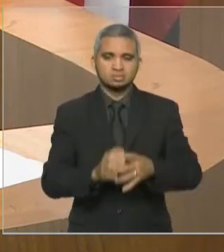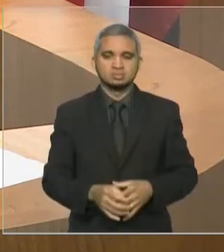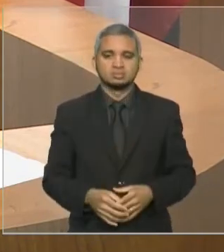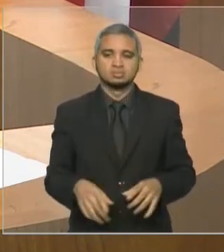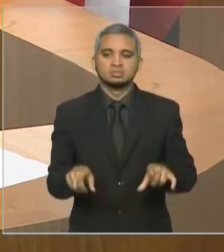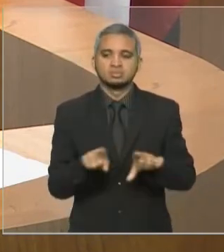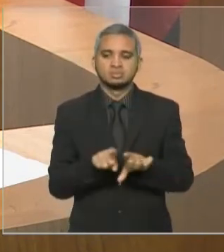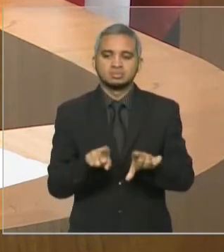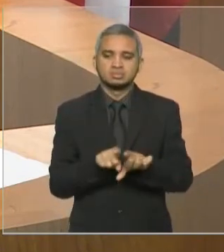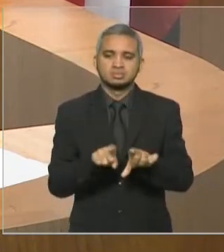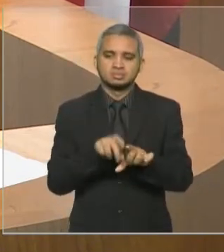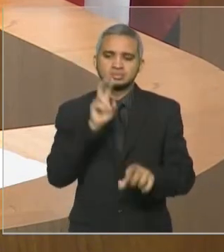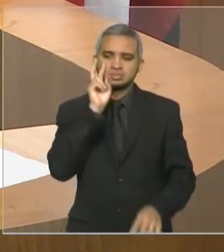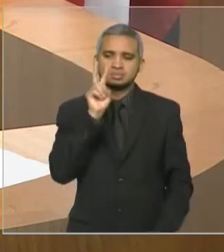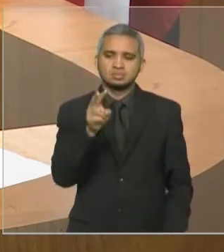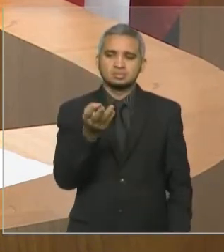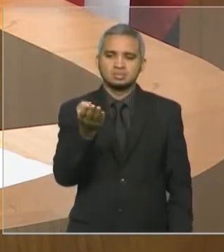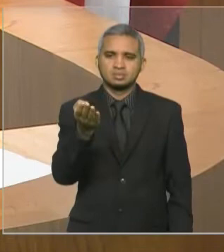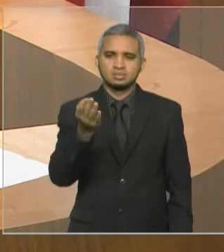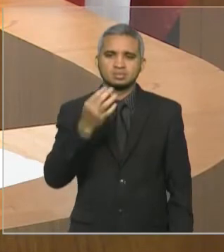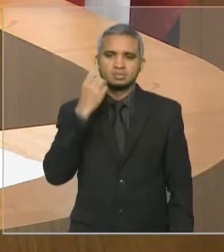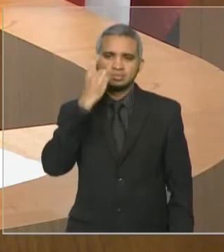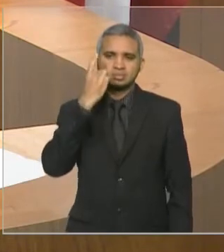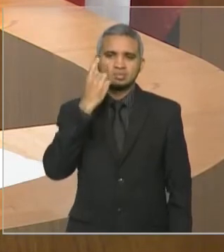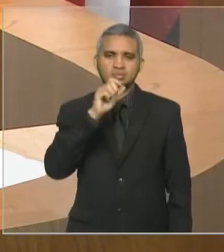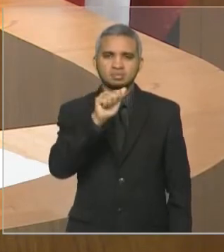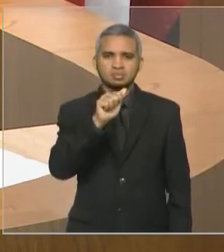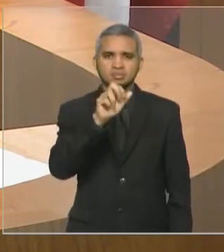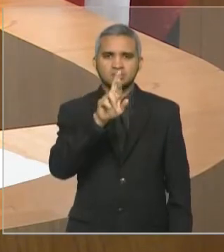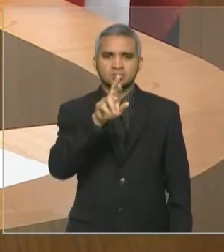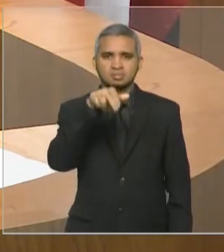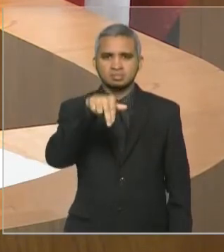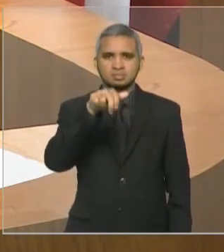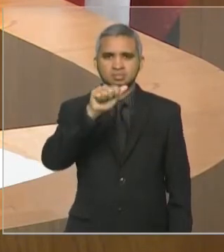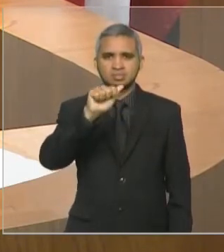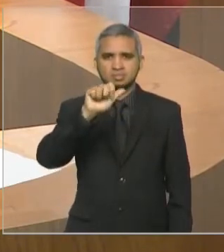Melo. Arnaldo Melo, acho que já tem uns 15 mandatos, que